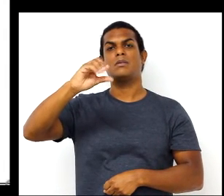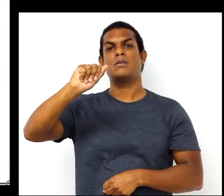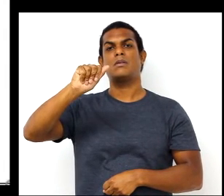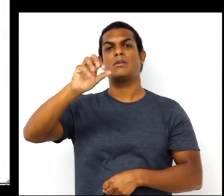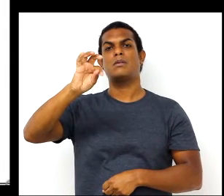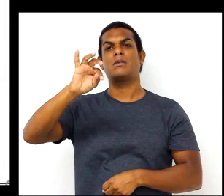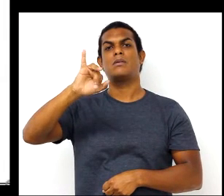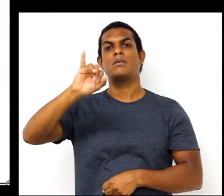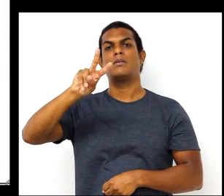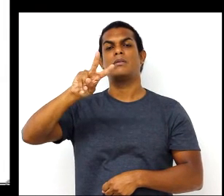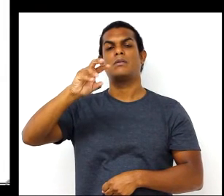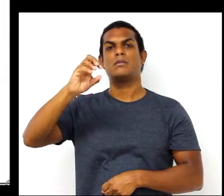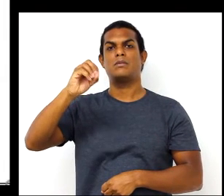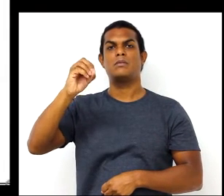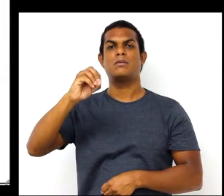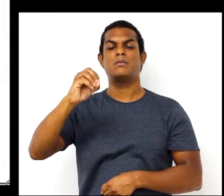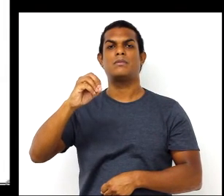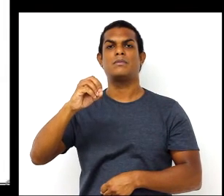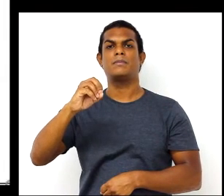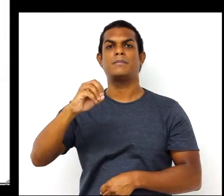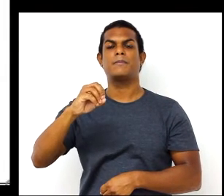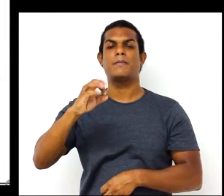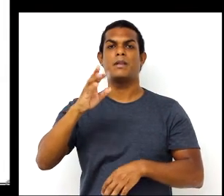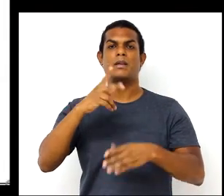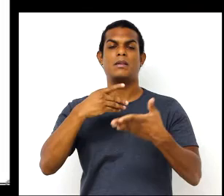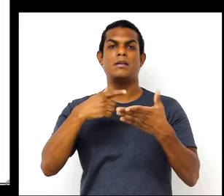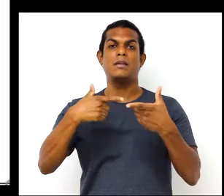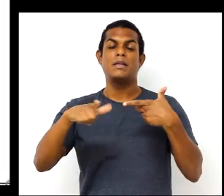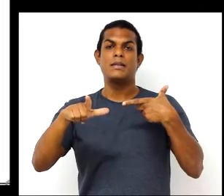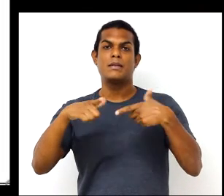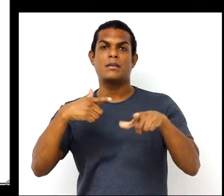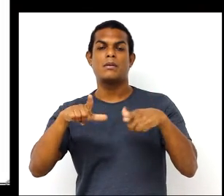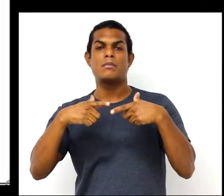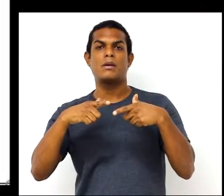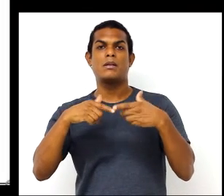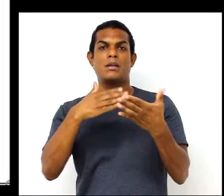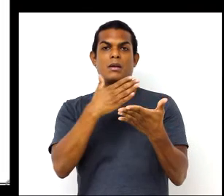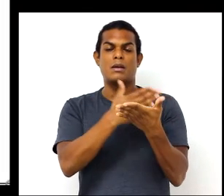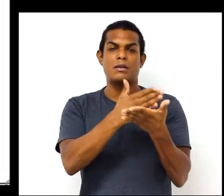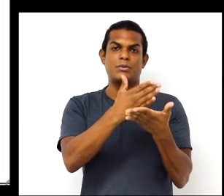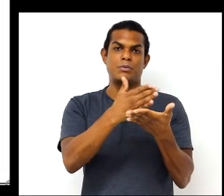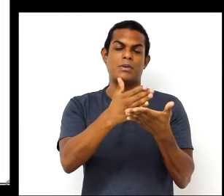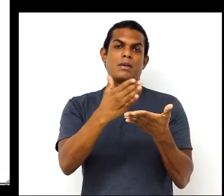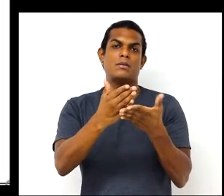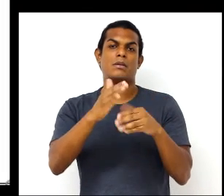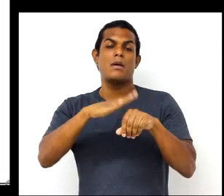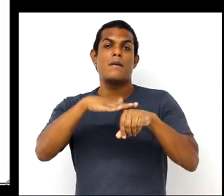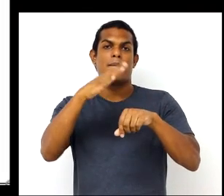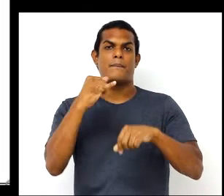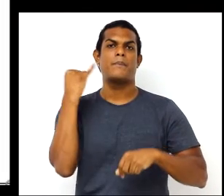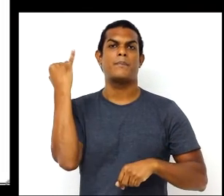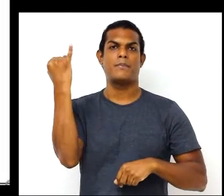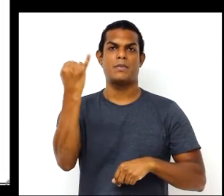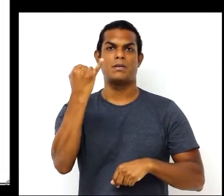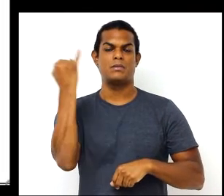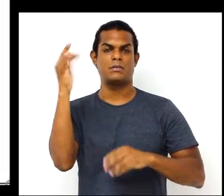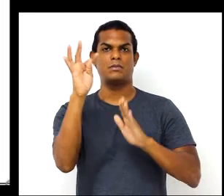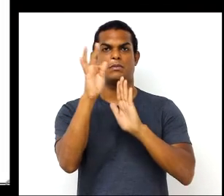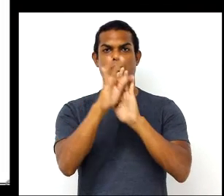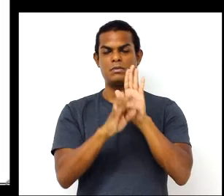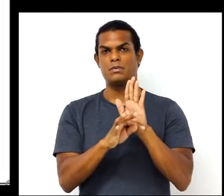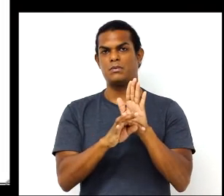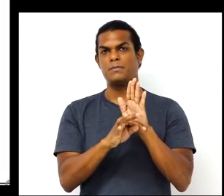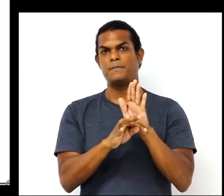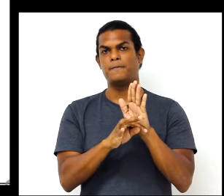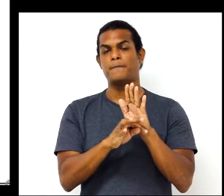contemplar as partes mais importantes do texto, da obra, enfim, do documento a ser resumido, de maneira que a gente possa ter